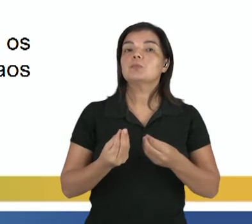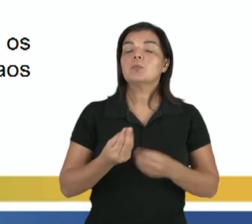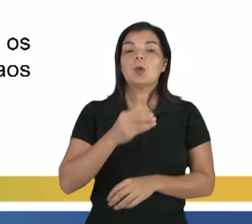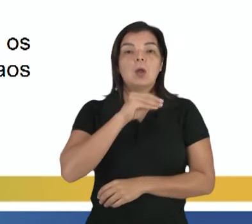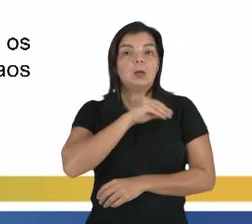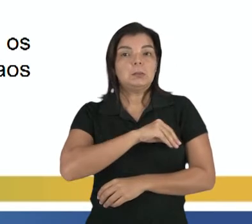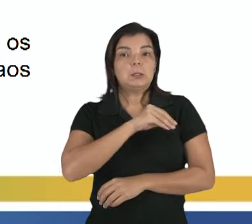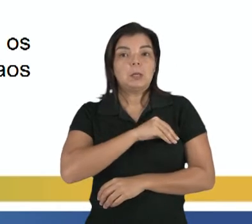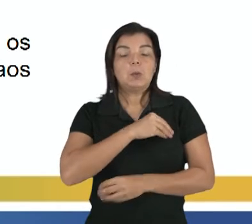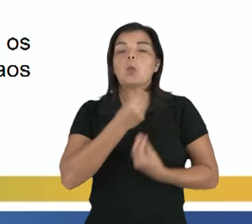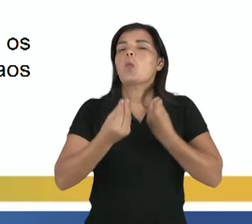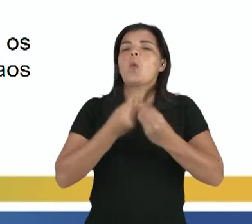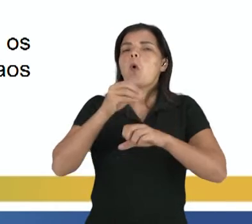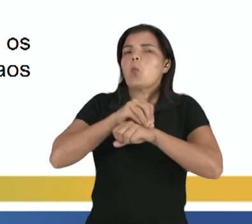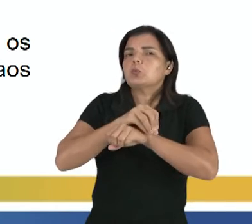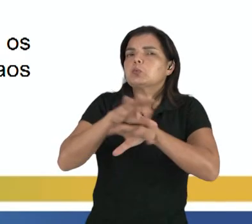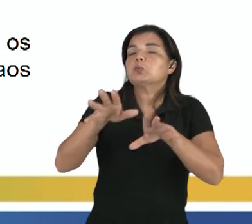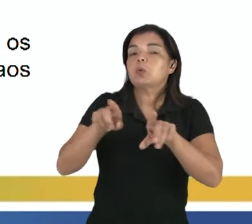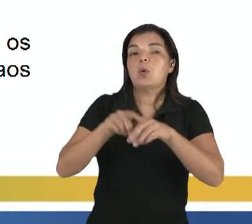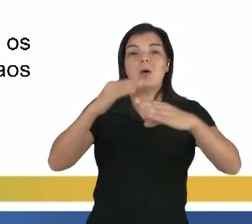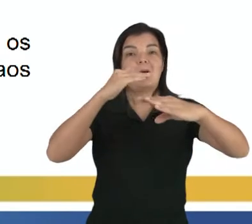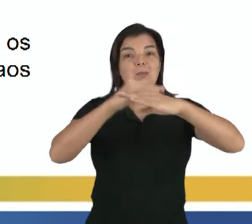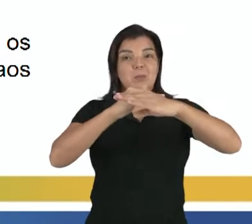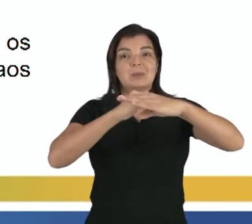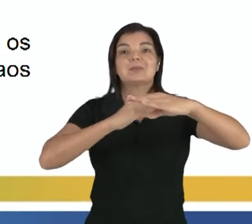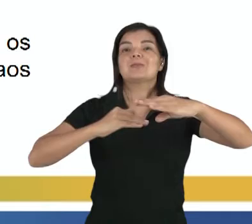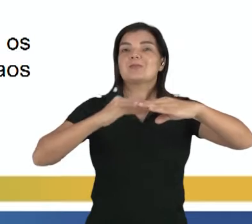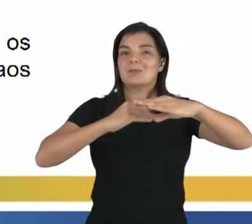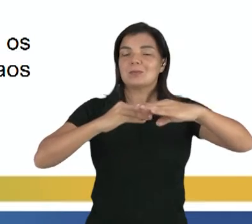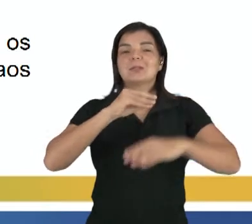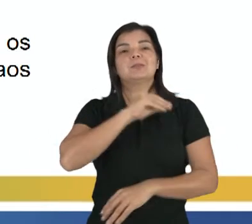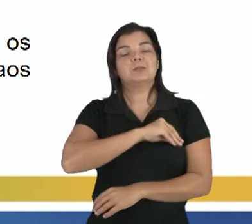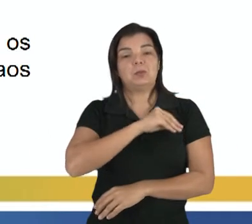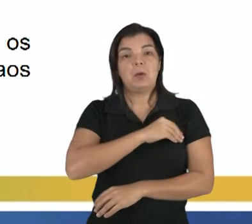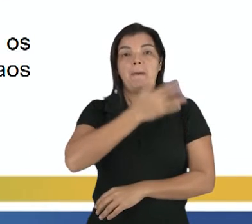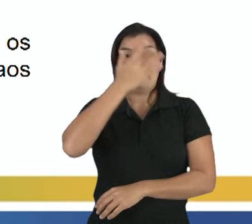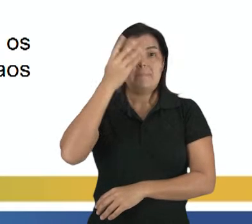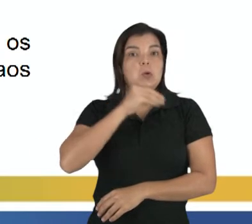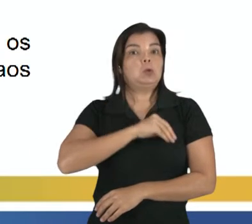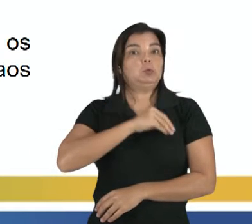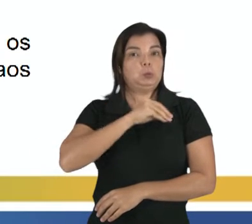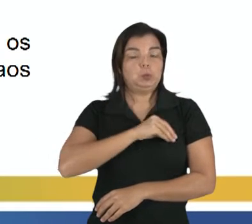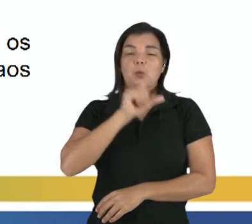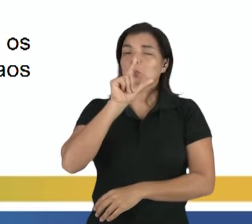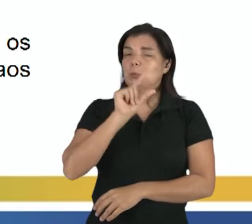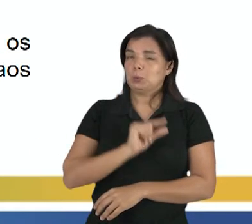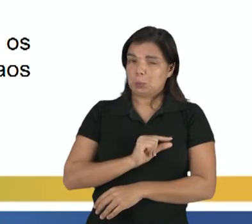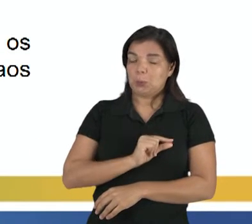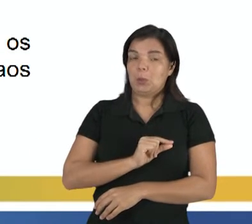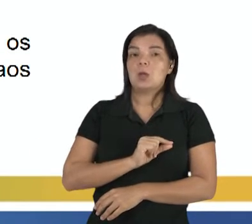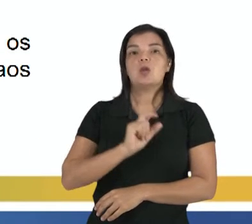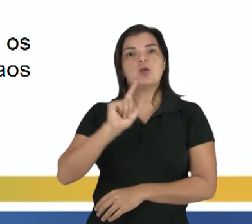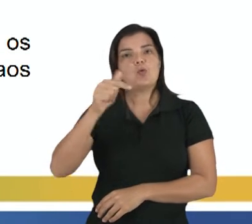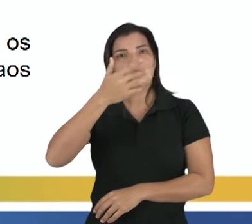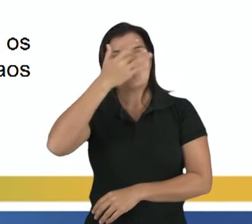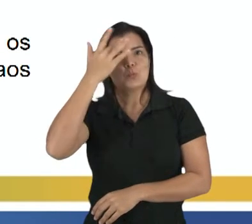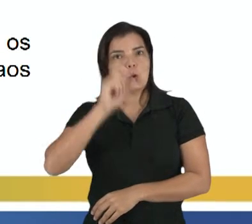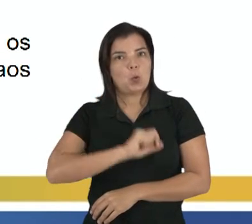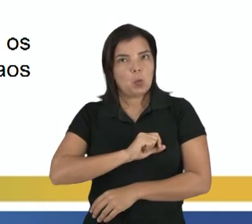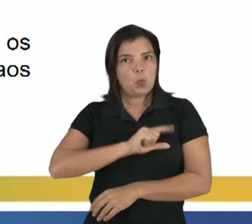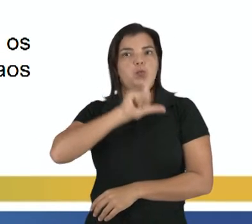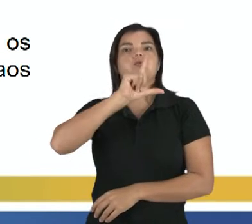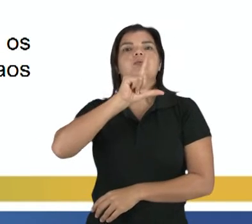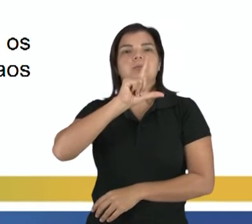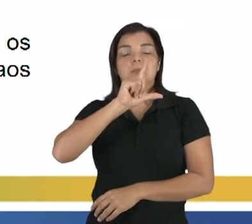renda entre as pessoas, né? A desigualdade entre a renda. Tem pessoas que ganham muito pouco e pessoas que ganham muito, então isso é